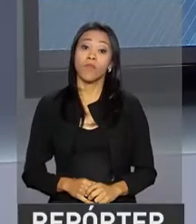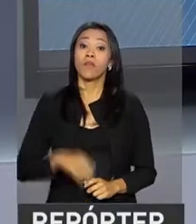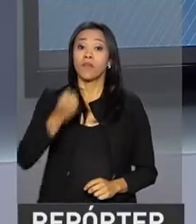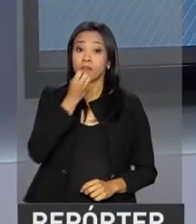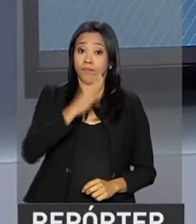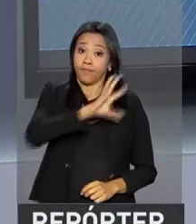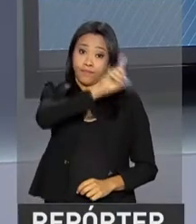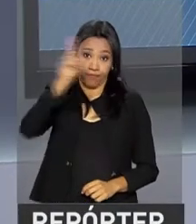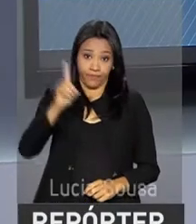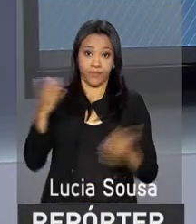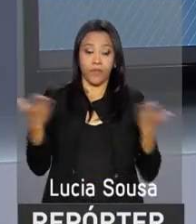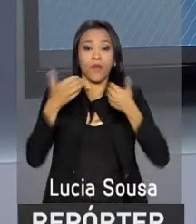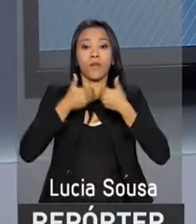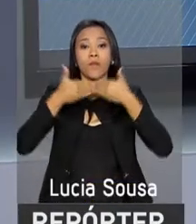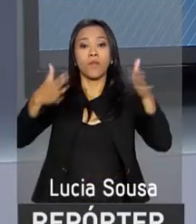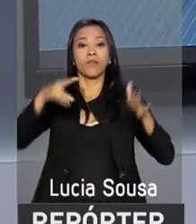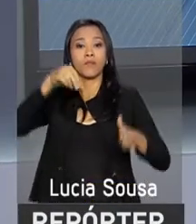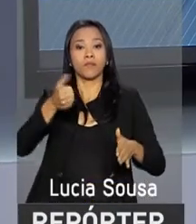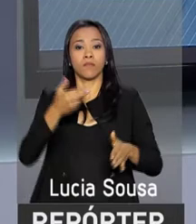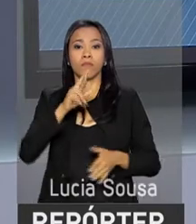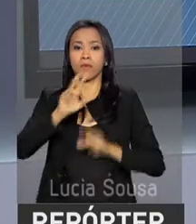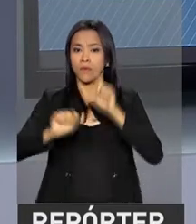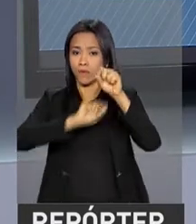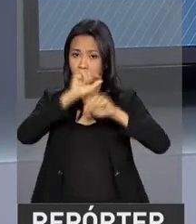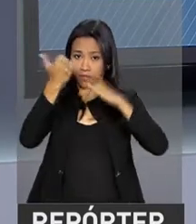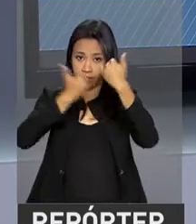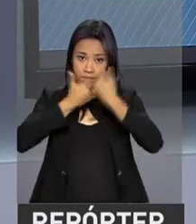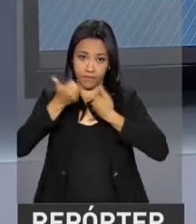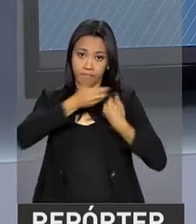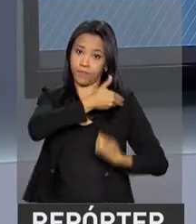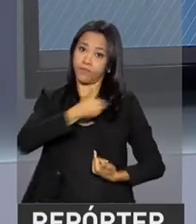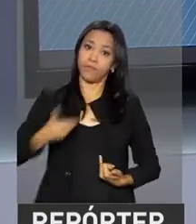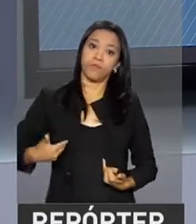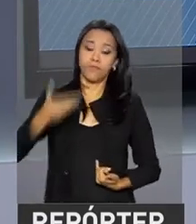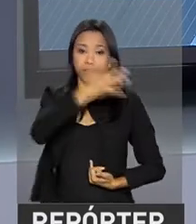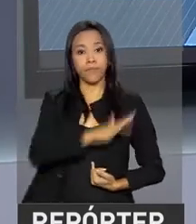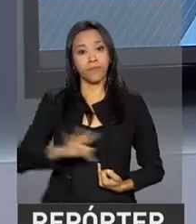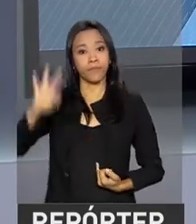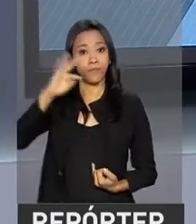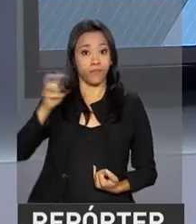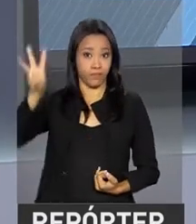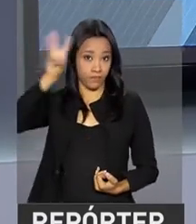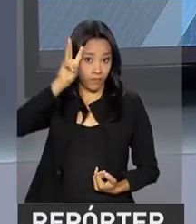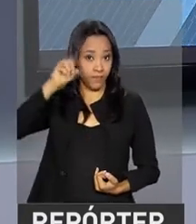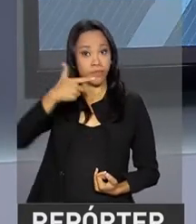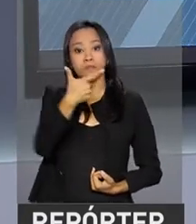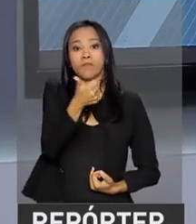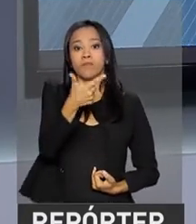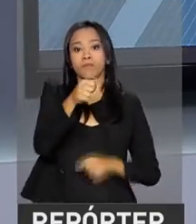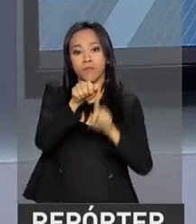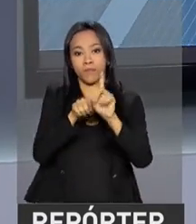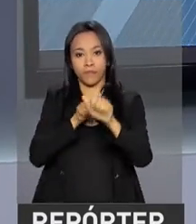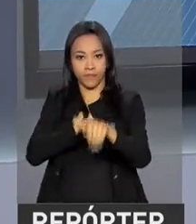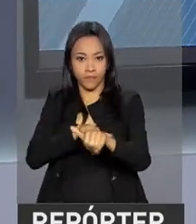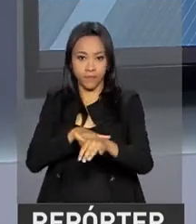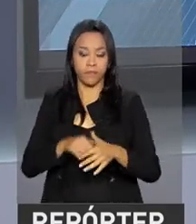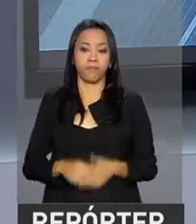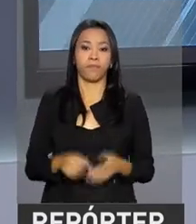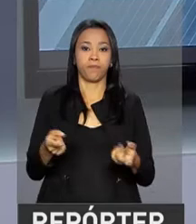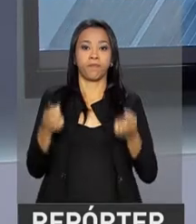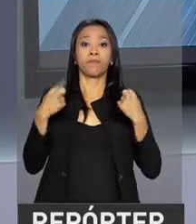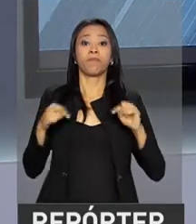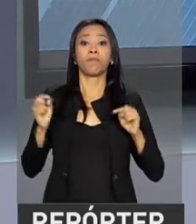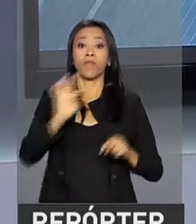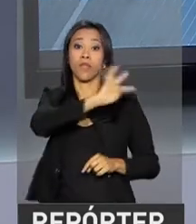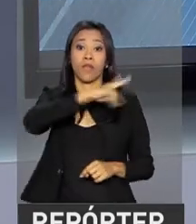Olá, bom dia. Começa agora o Repórter NBR com as notícias do governo federal desta terça-feira, 12 de setembro. O